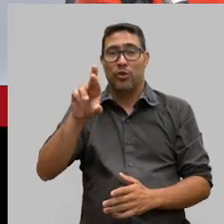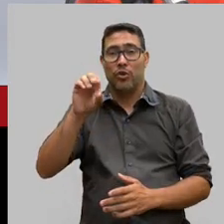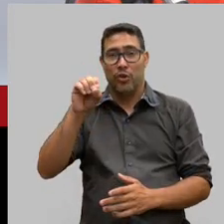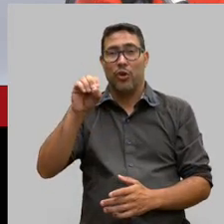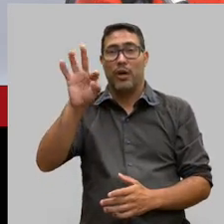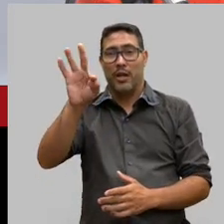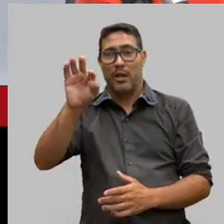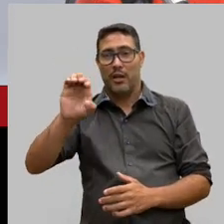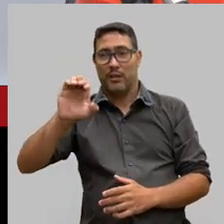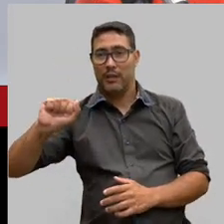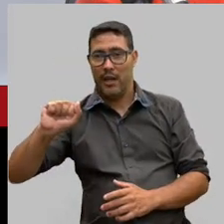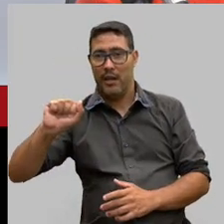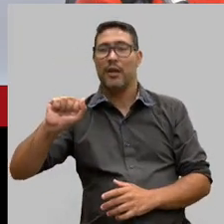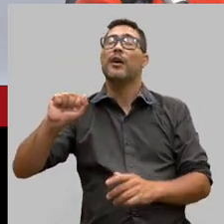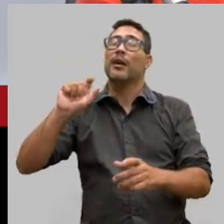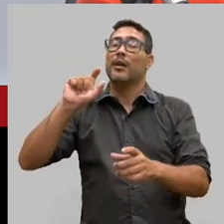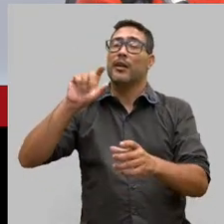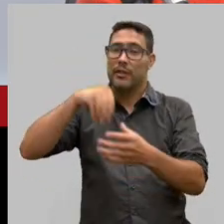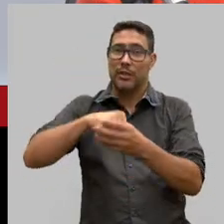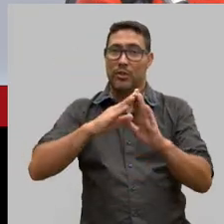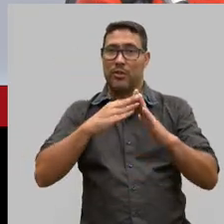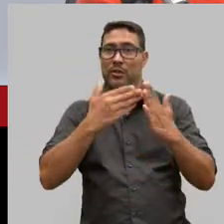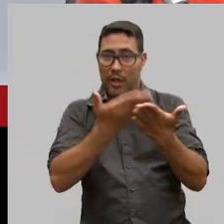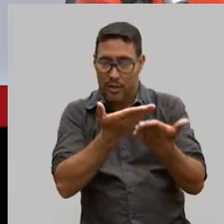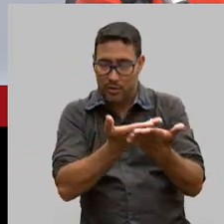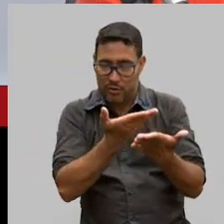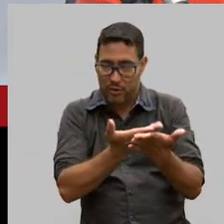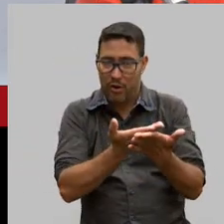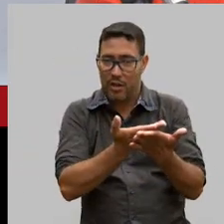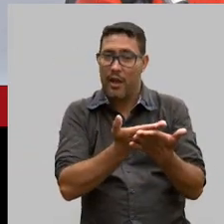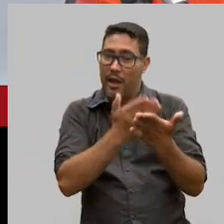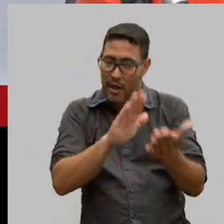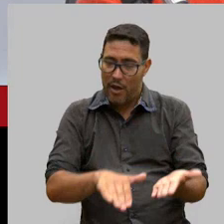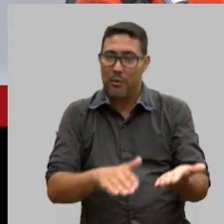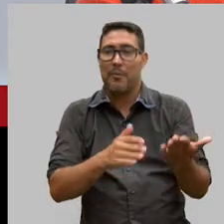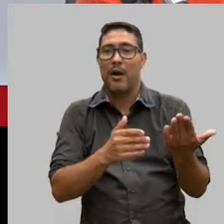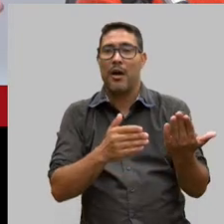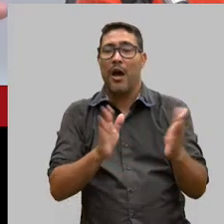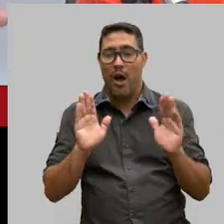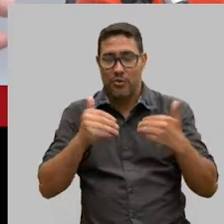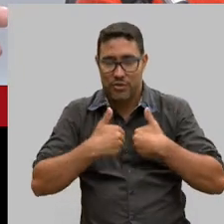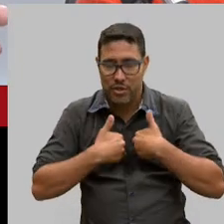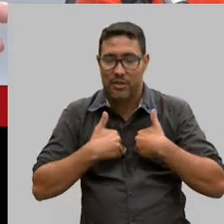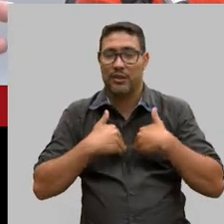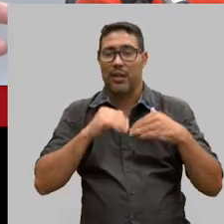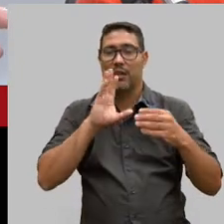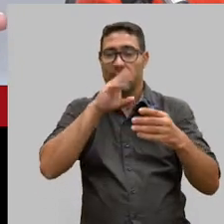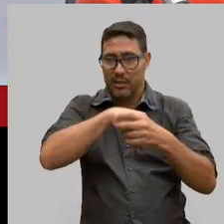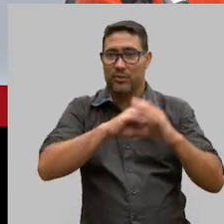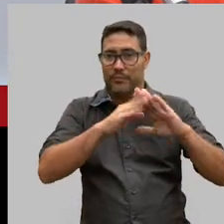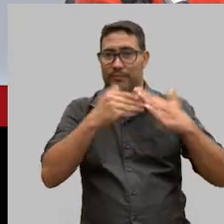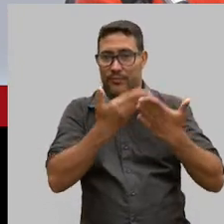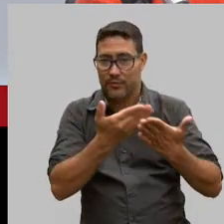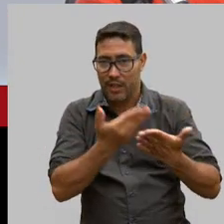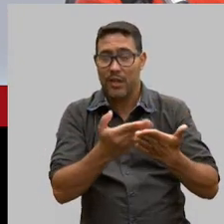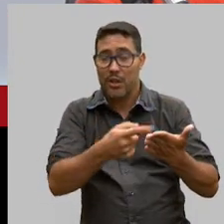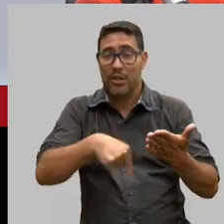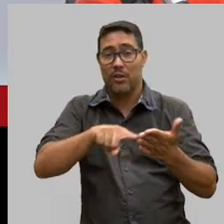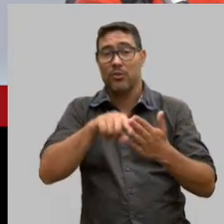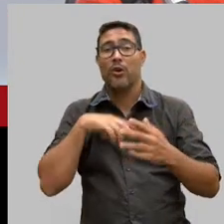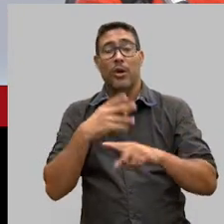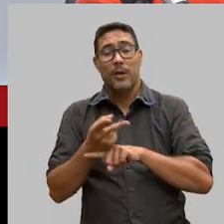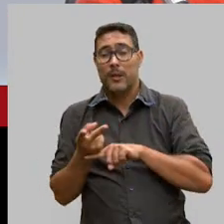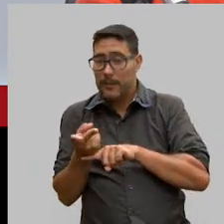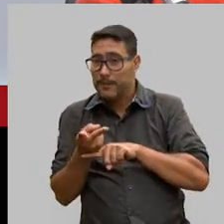uma autista na escola e traz Exatamente esse movimento de caminhada dentro da